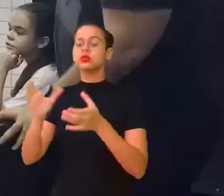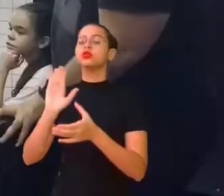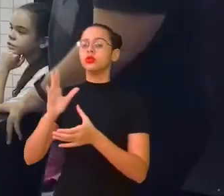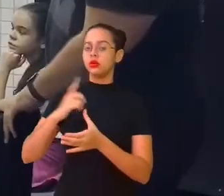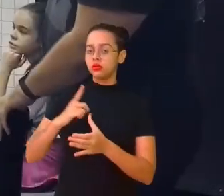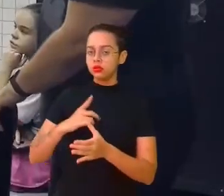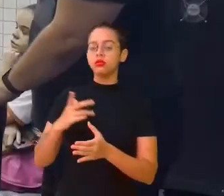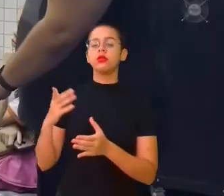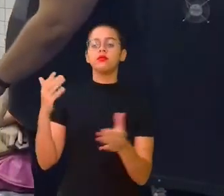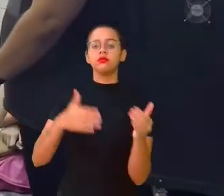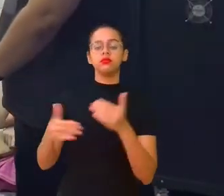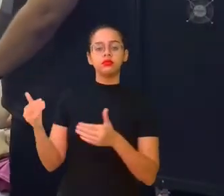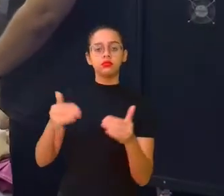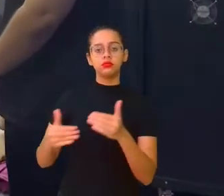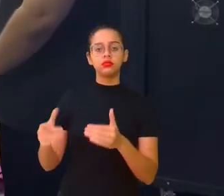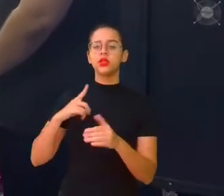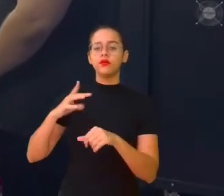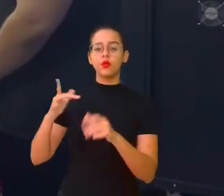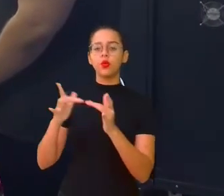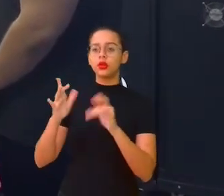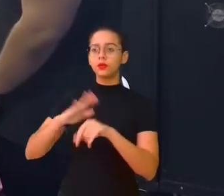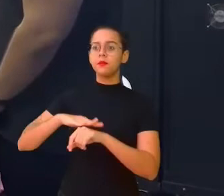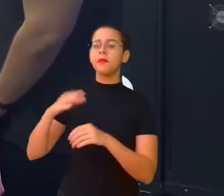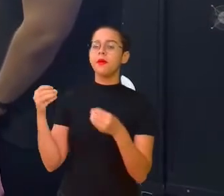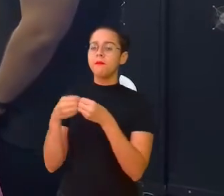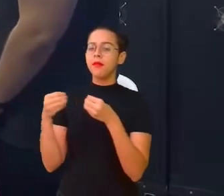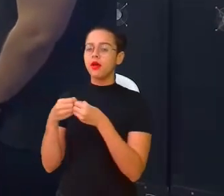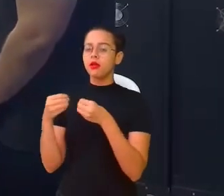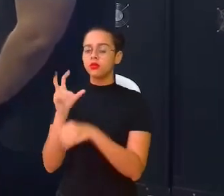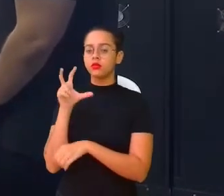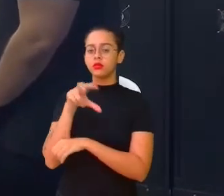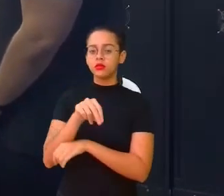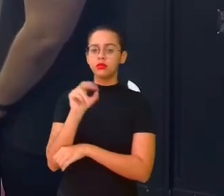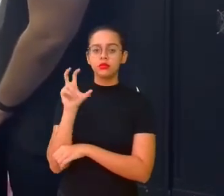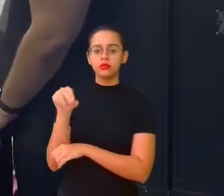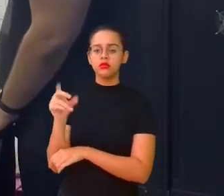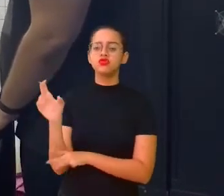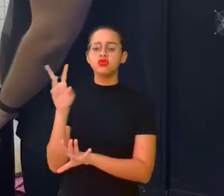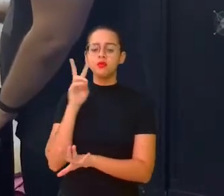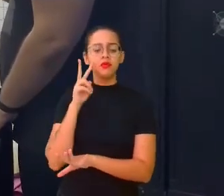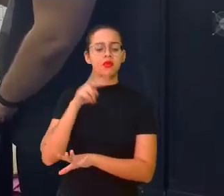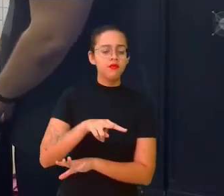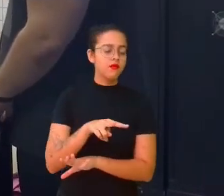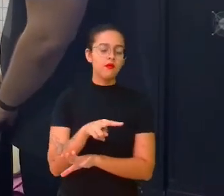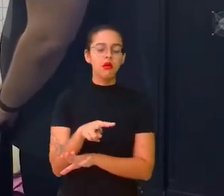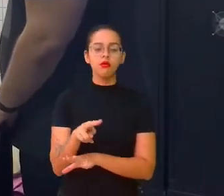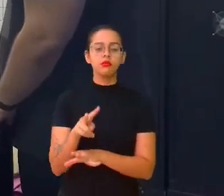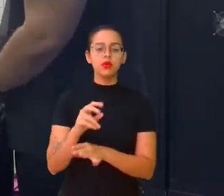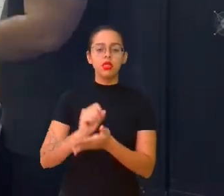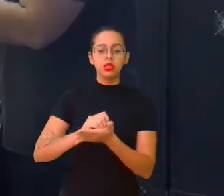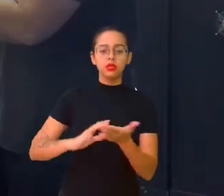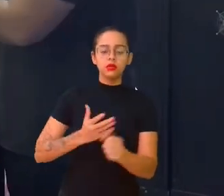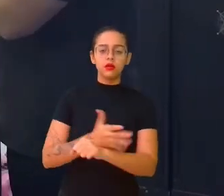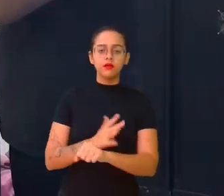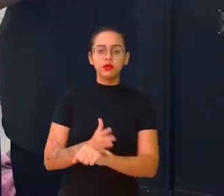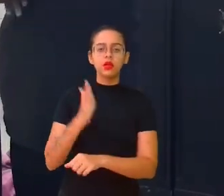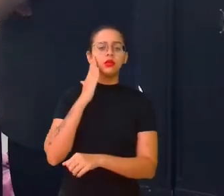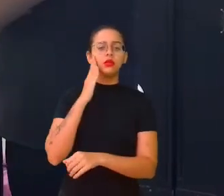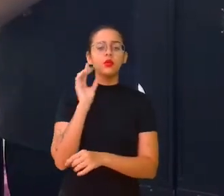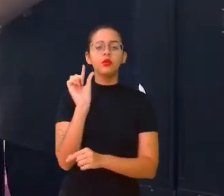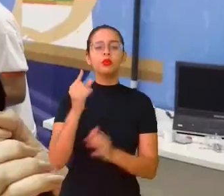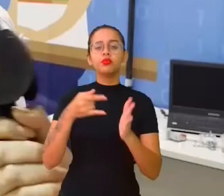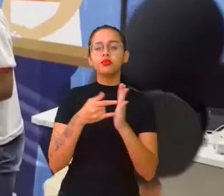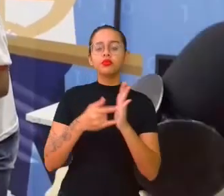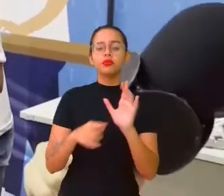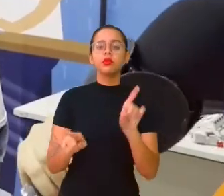Colégio do Vasco da Gama, teve um contato já mais próximo com a robótica, e aqui vieram só fazer a nossa atividade para entender um pouco mais sobre a programação e construção do